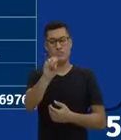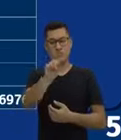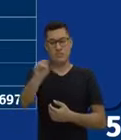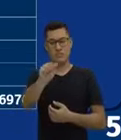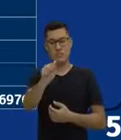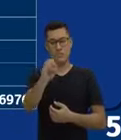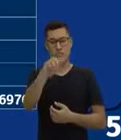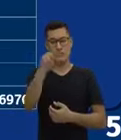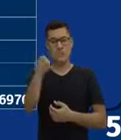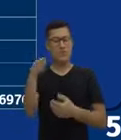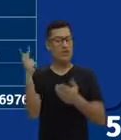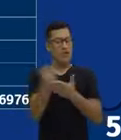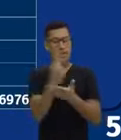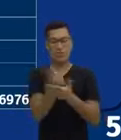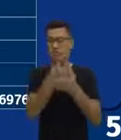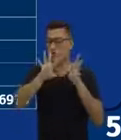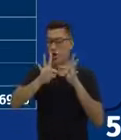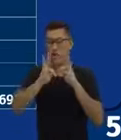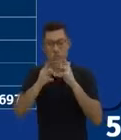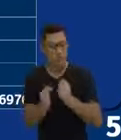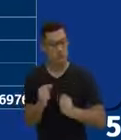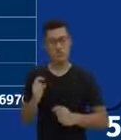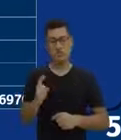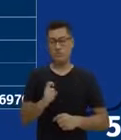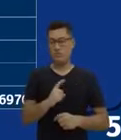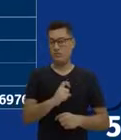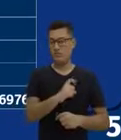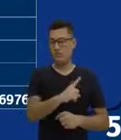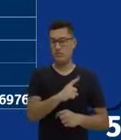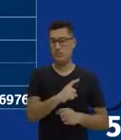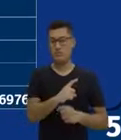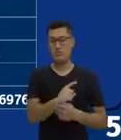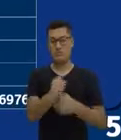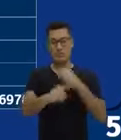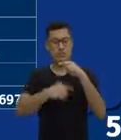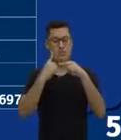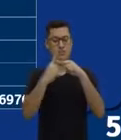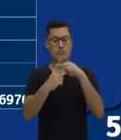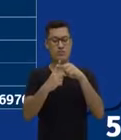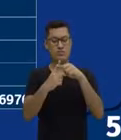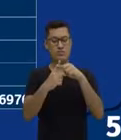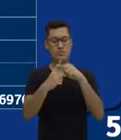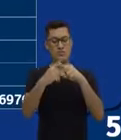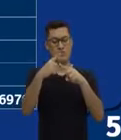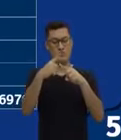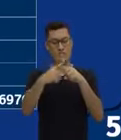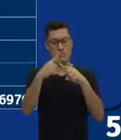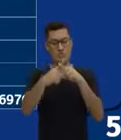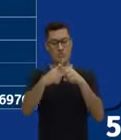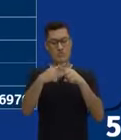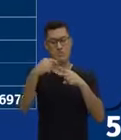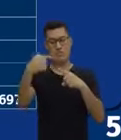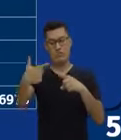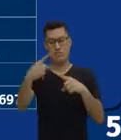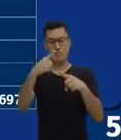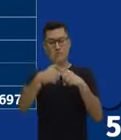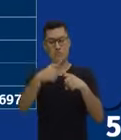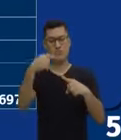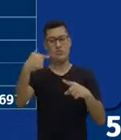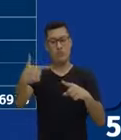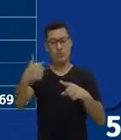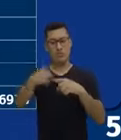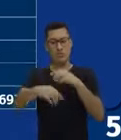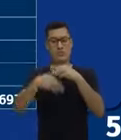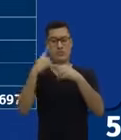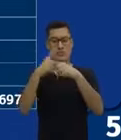vai acontecer com todas as bactérias, não é isso? Isso aí, no caso, você está multiplicando por dois. Então, a cada tempo que se passa aqui, olha, você vai olhando a tabela